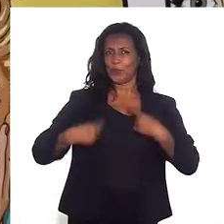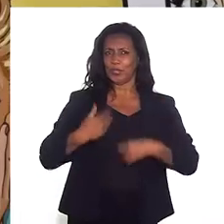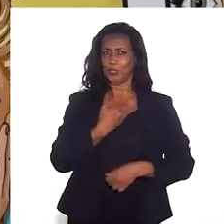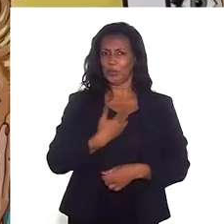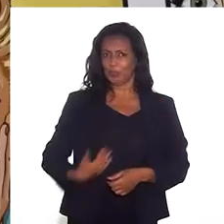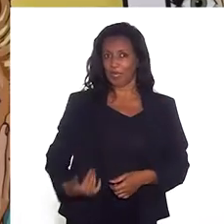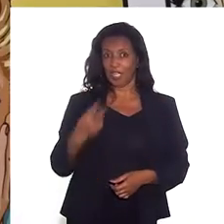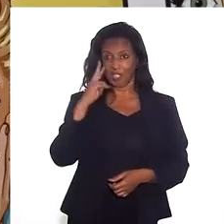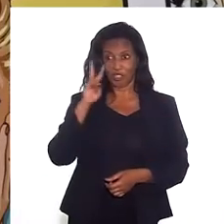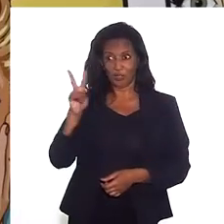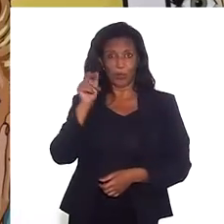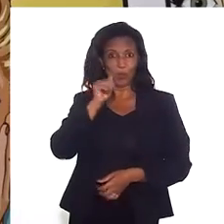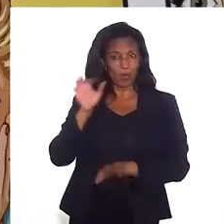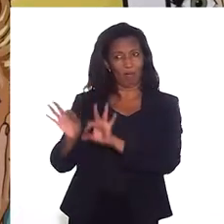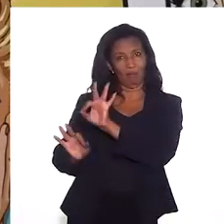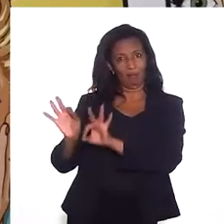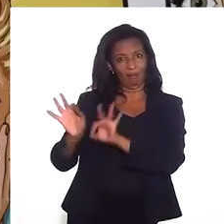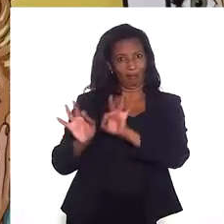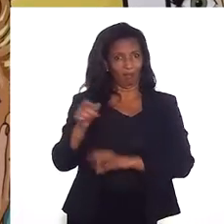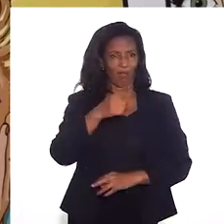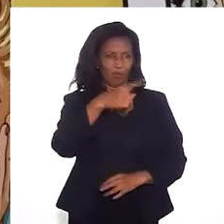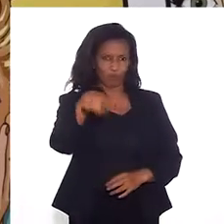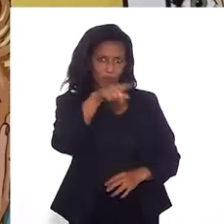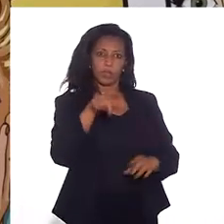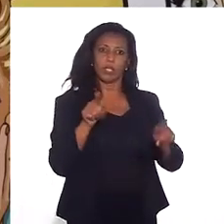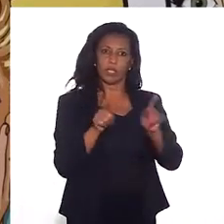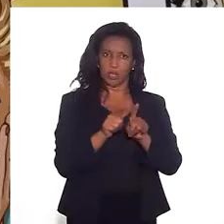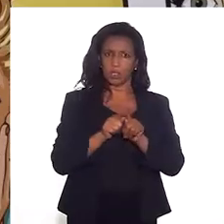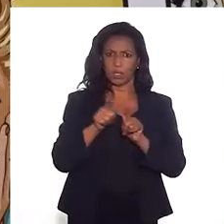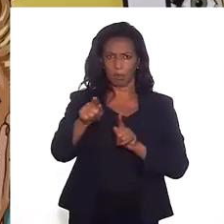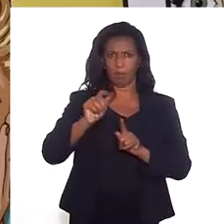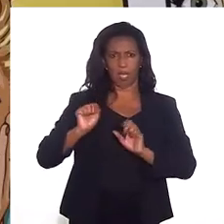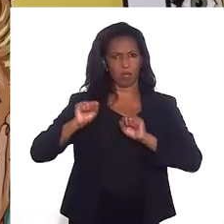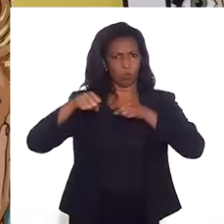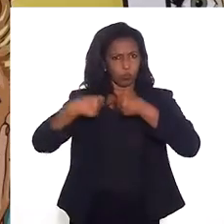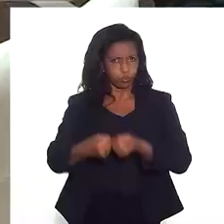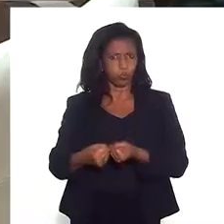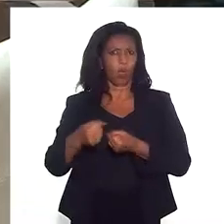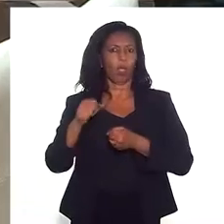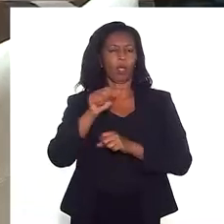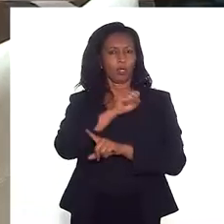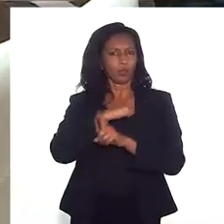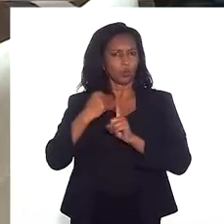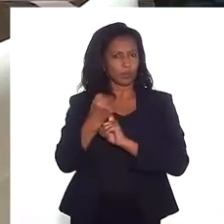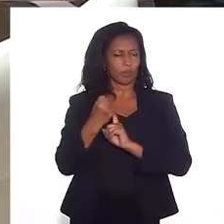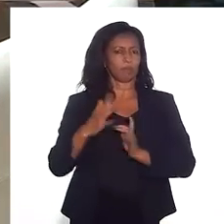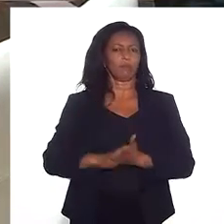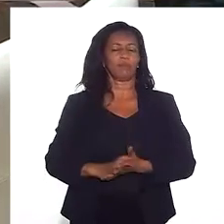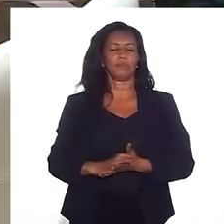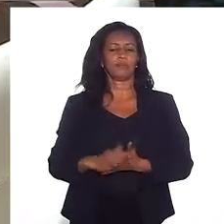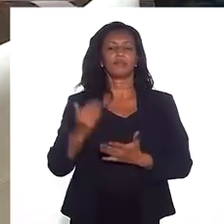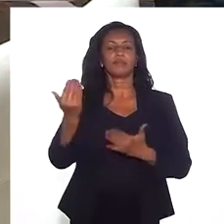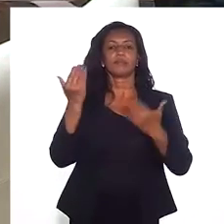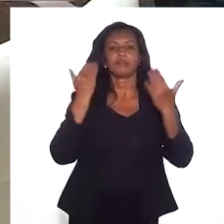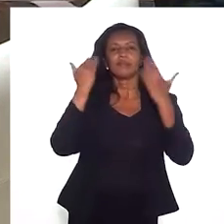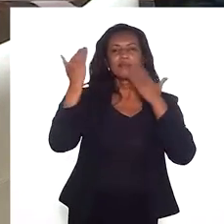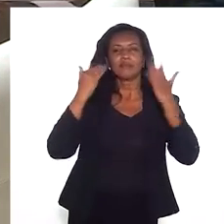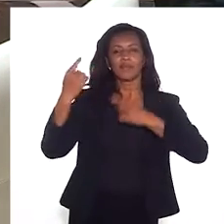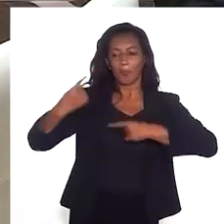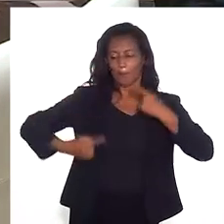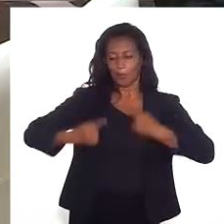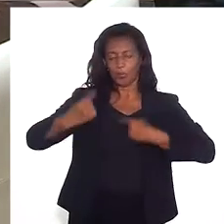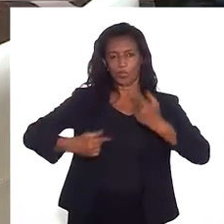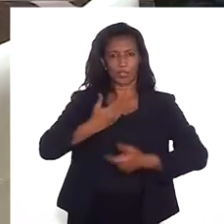Existem políticas públicas? A gente vê as mulheres se organizando, vocês mesmos são bem militantes nas redes sociais de vocês, mas